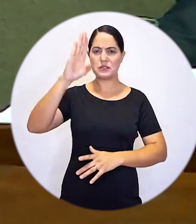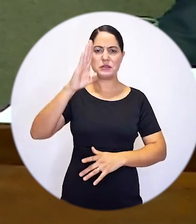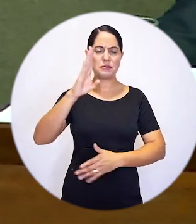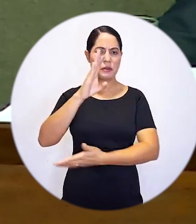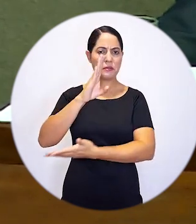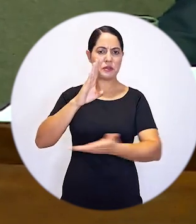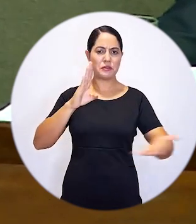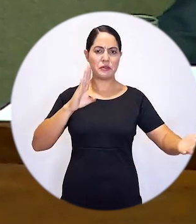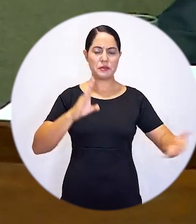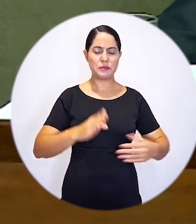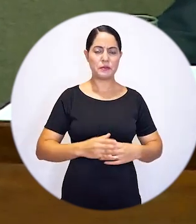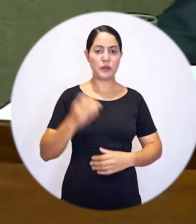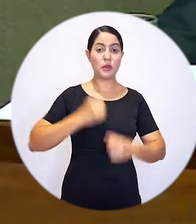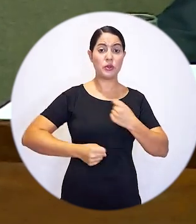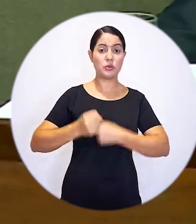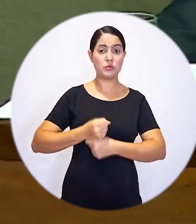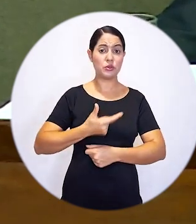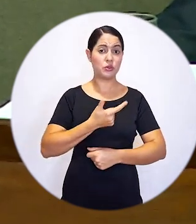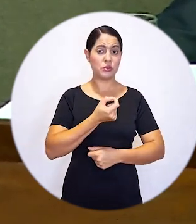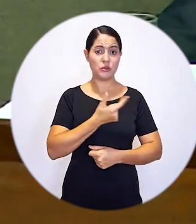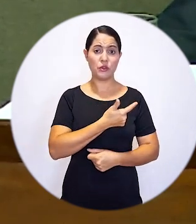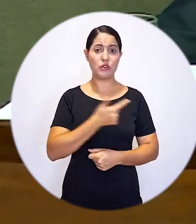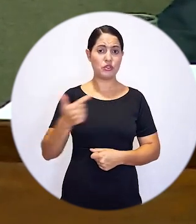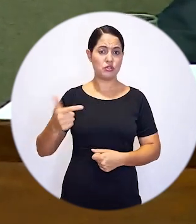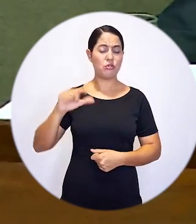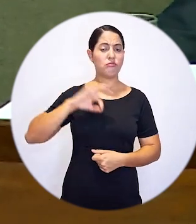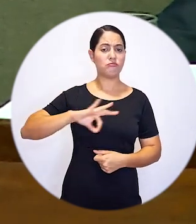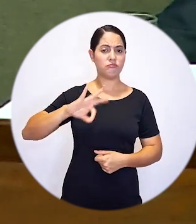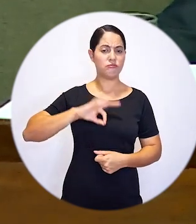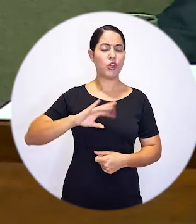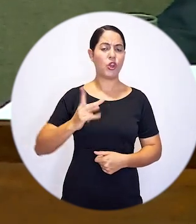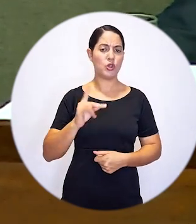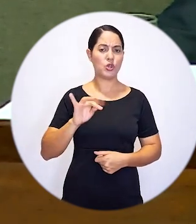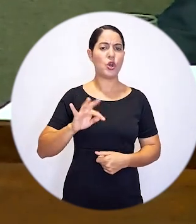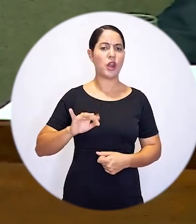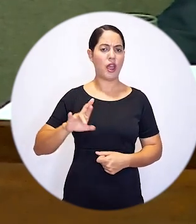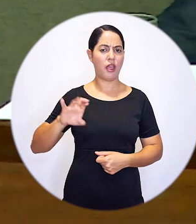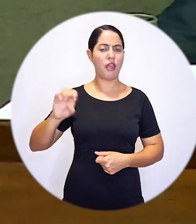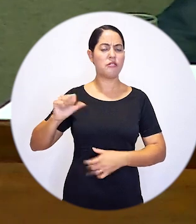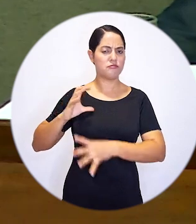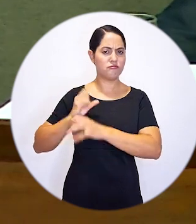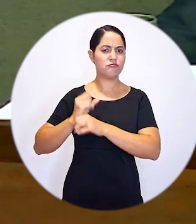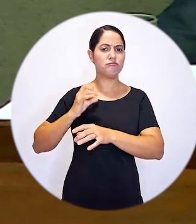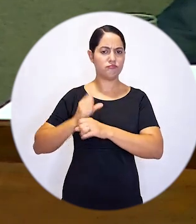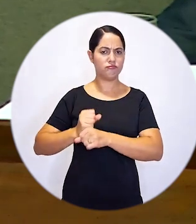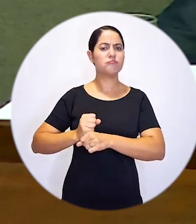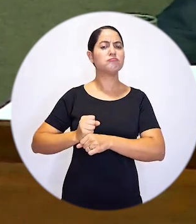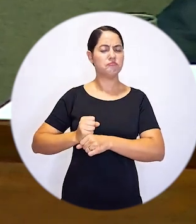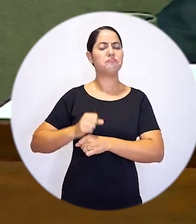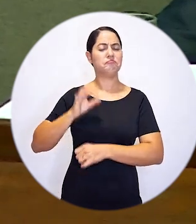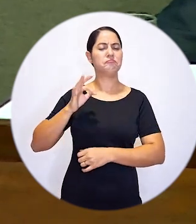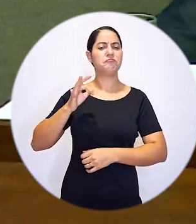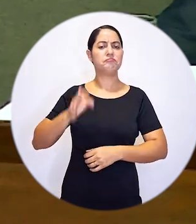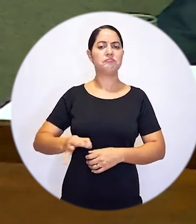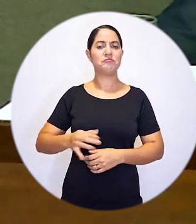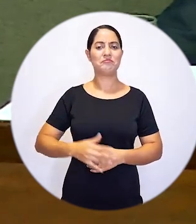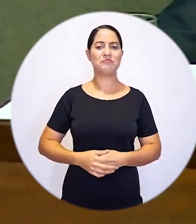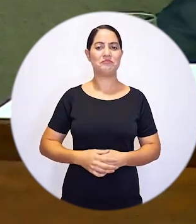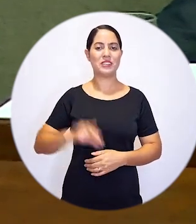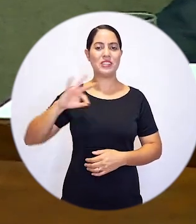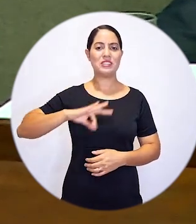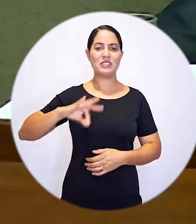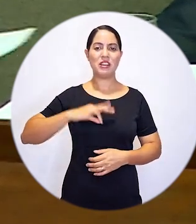Em 2022, asseguramos o cálculo correto dos honorários advocatícios, em respeito ao direito fundamental à remuneração justa, mas essa